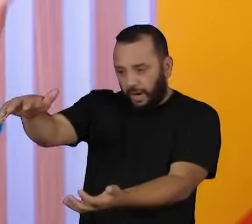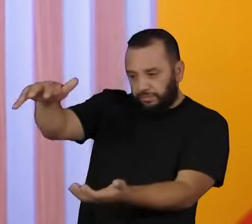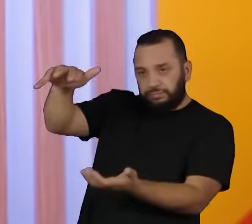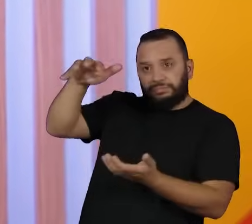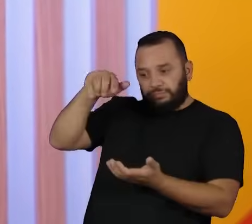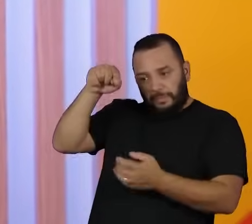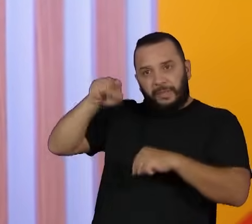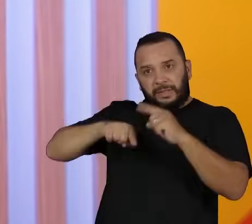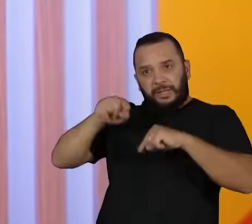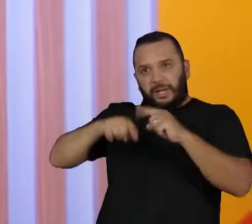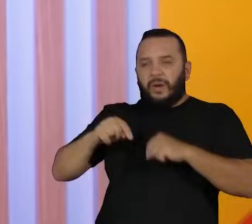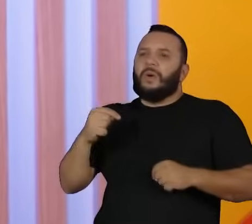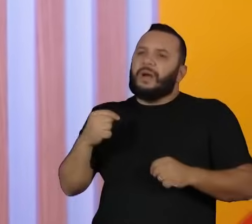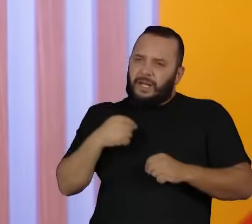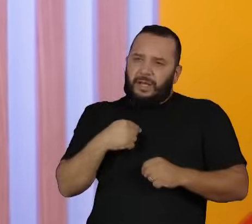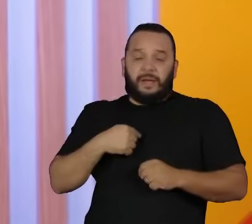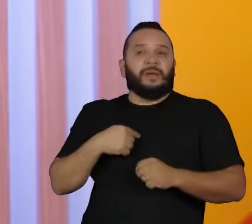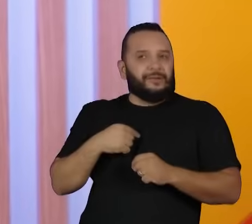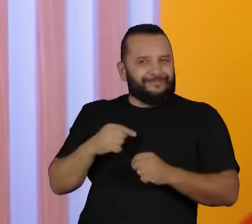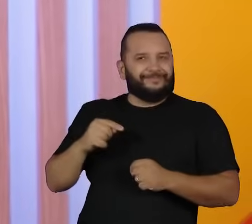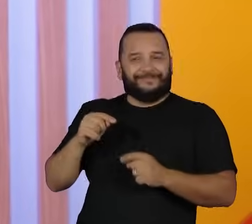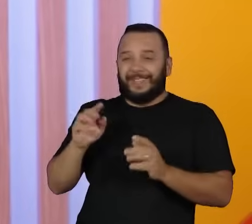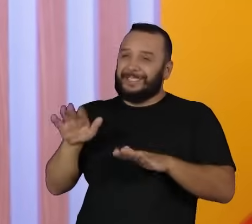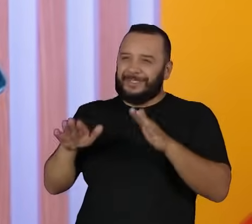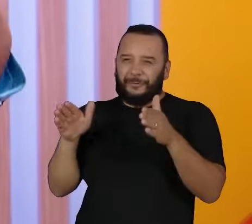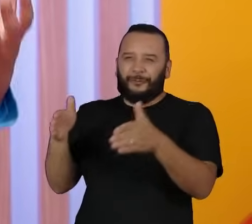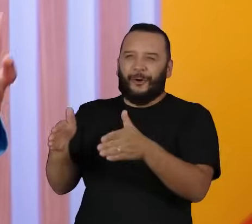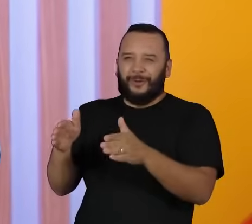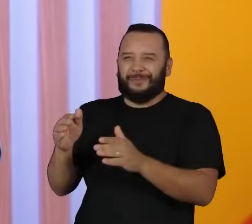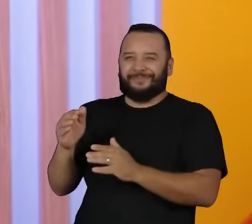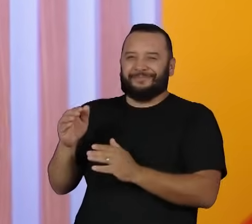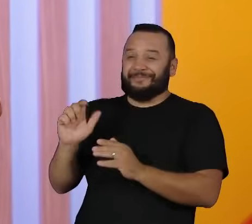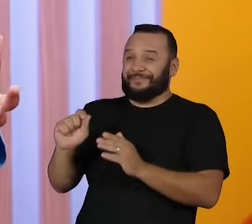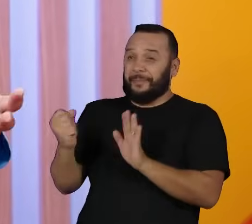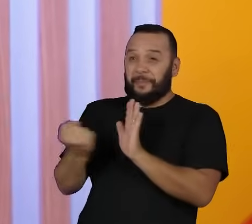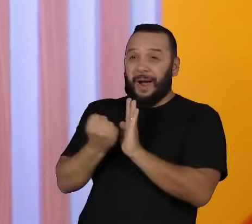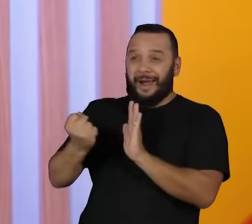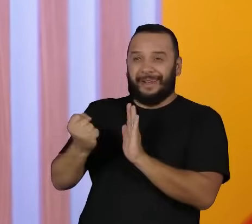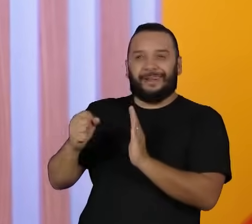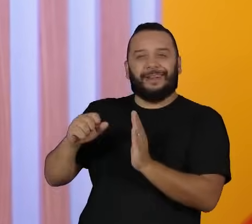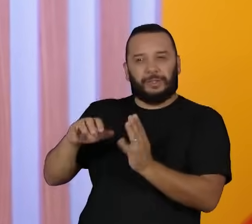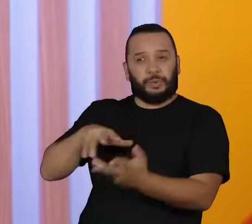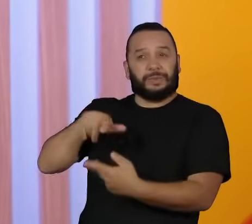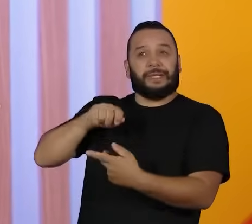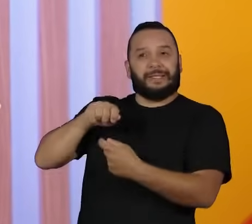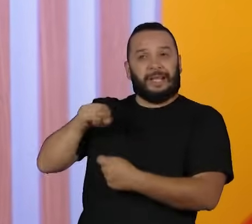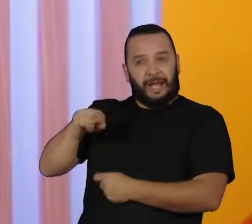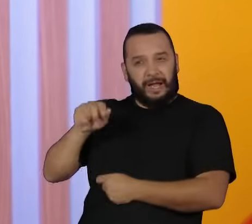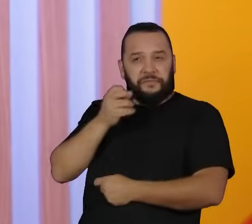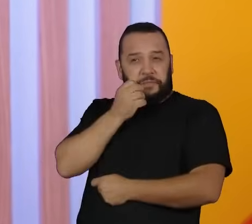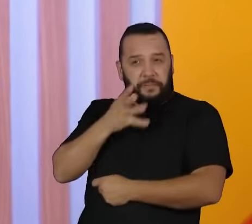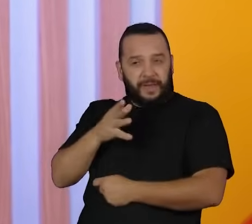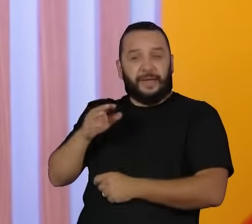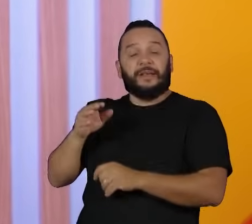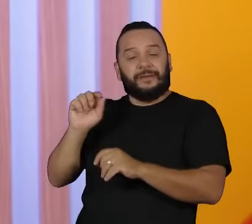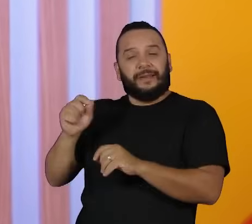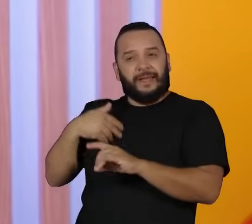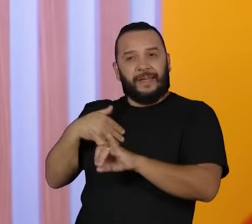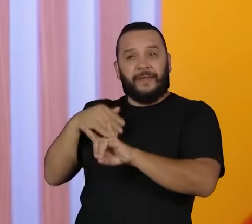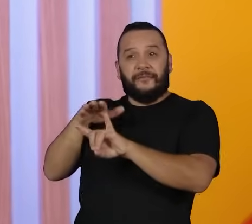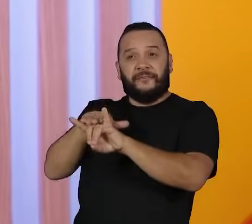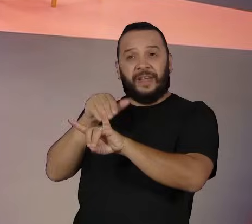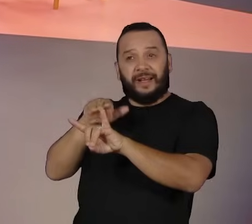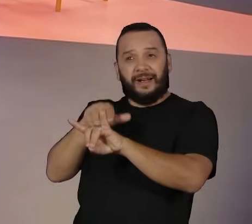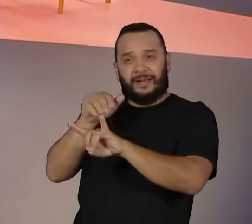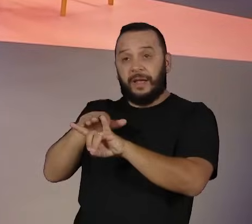consumidora, consumia de uma marca, né, tecnicamente, ecologicamente correta, por exemplo, que se dizia vegana, só que eu ficava extremamente irritada